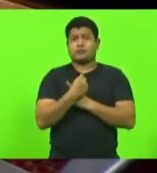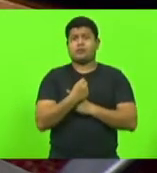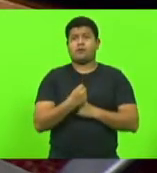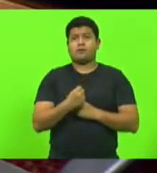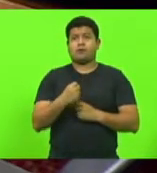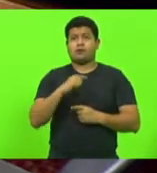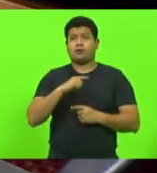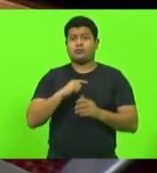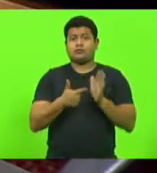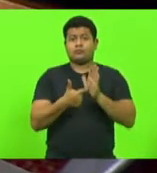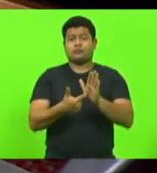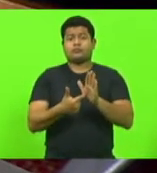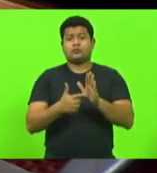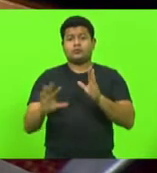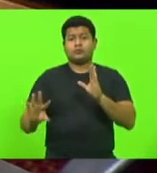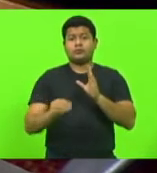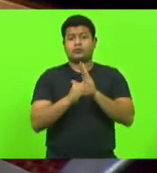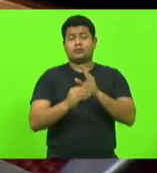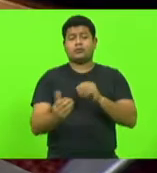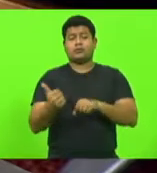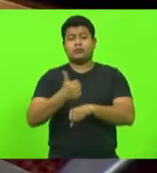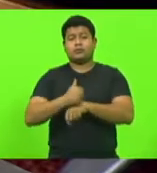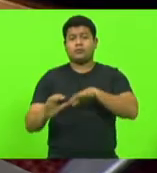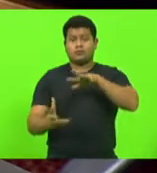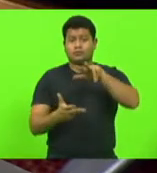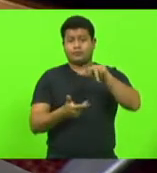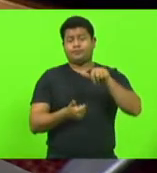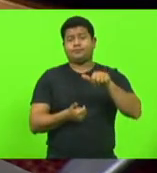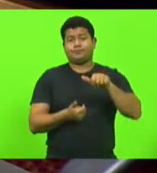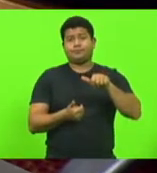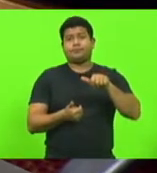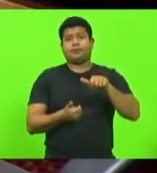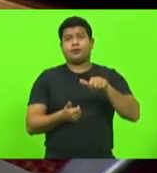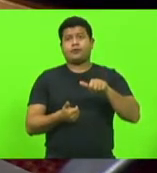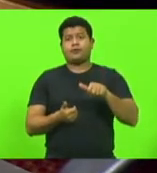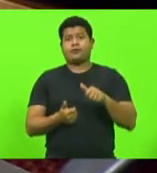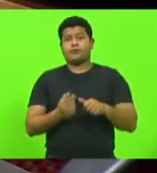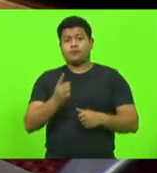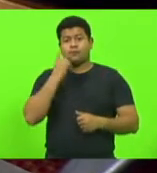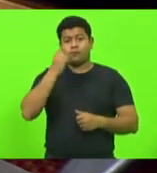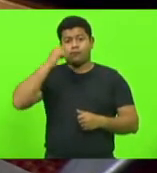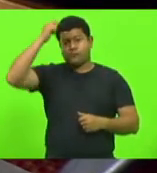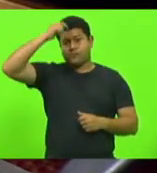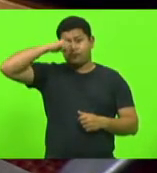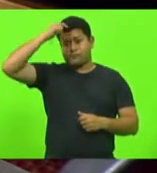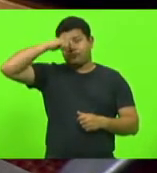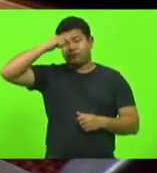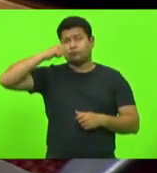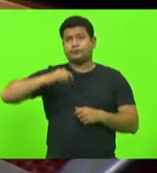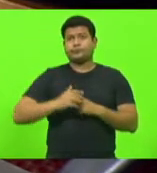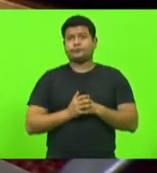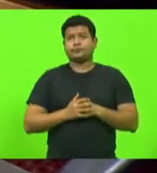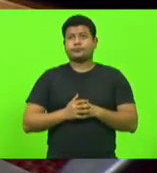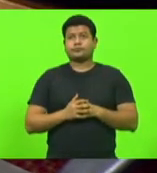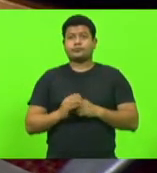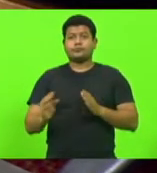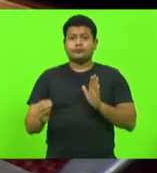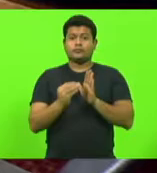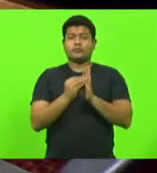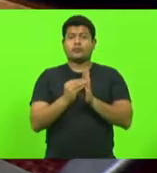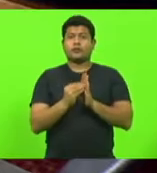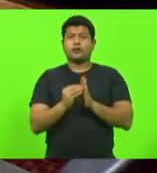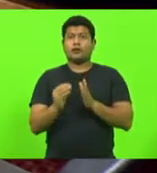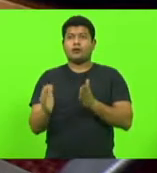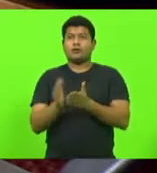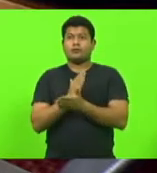uma apresentação de uma emenda substitutiva global pelo deputado Maurício Skudilak, para inserir aqui órgãos